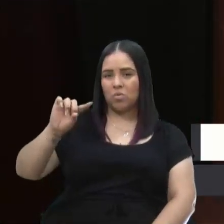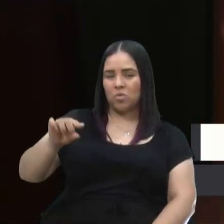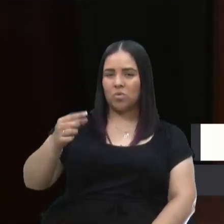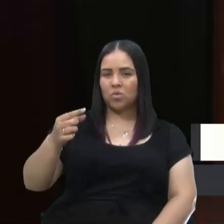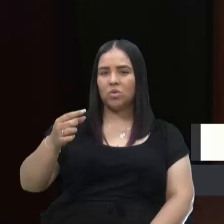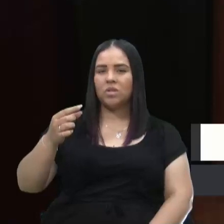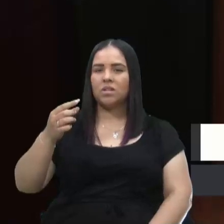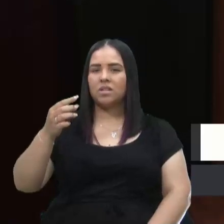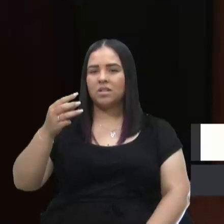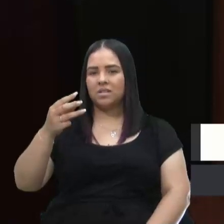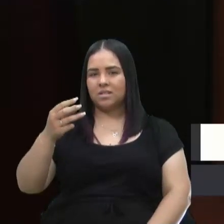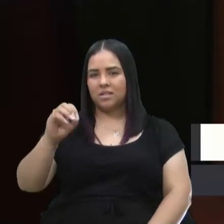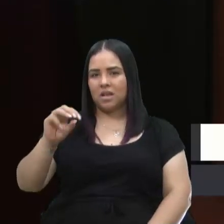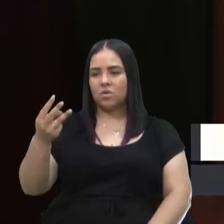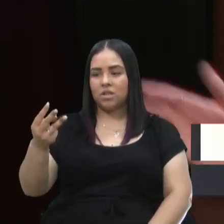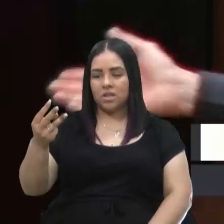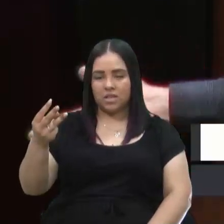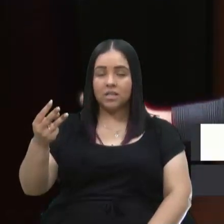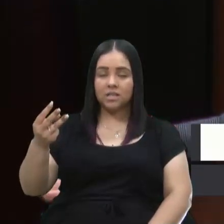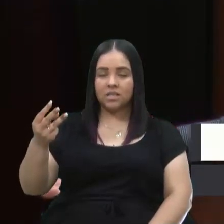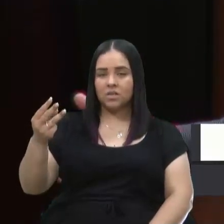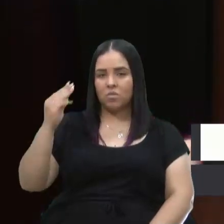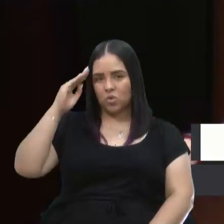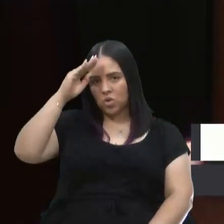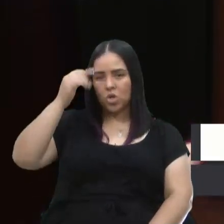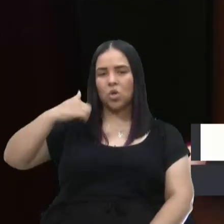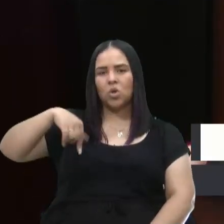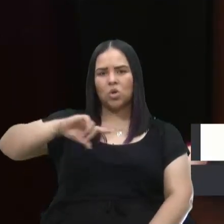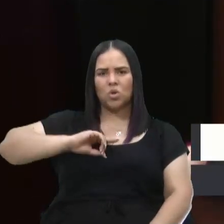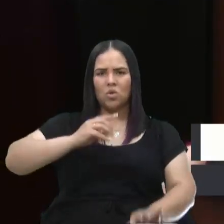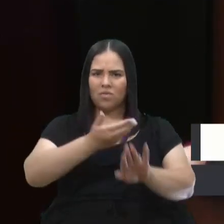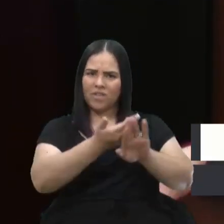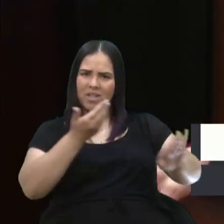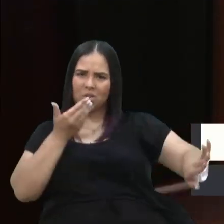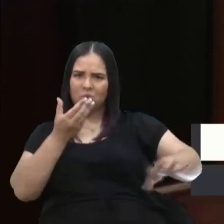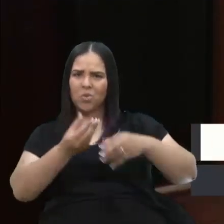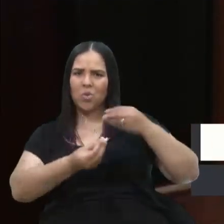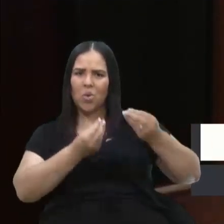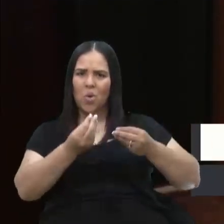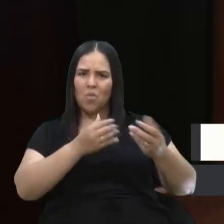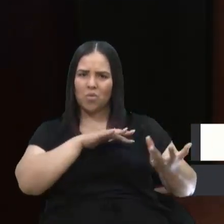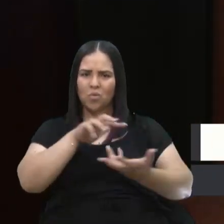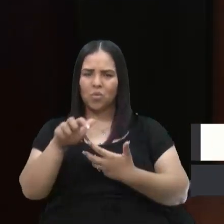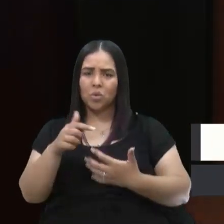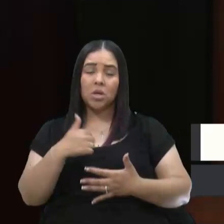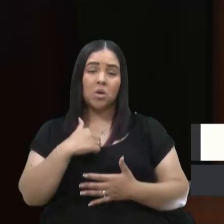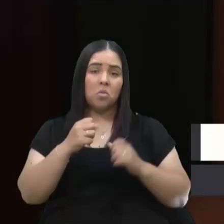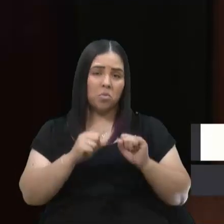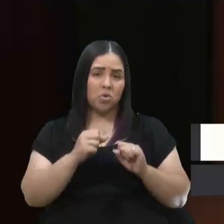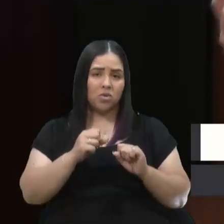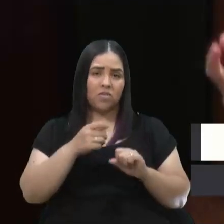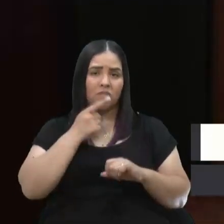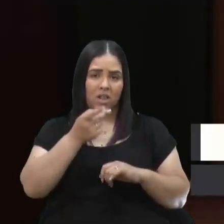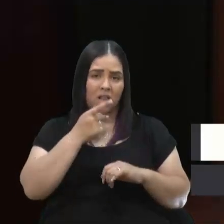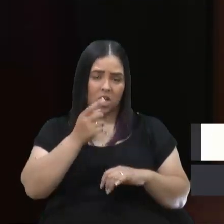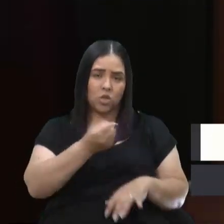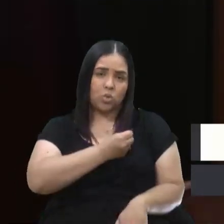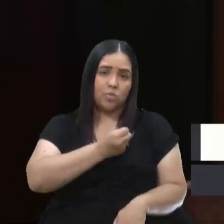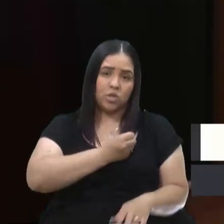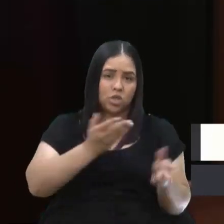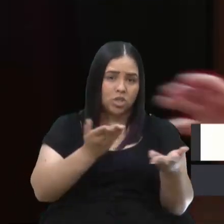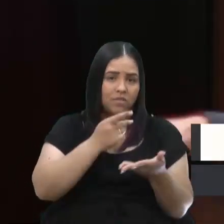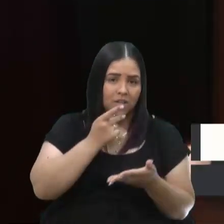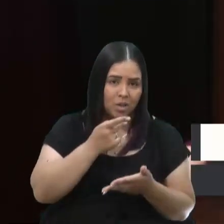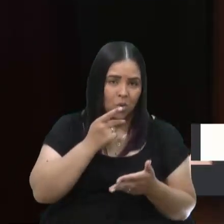58,03 bi, governo Bolsonaro. Estamos afastados do mundo como? Eu poderia trazer aqui números que eu já trouxe, por exemplo,